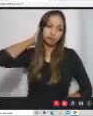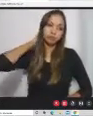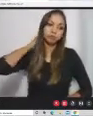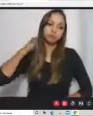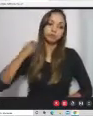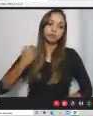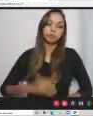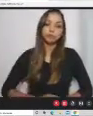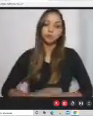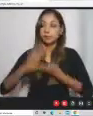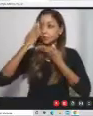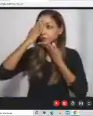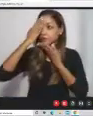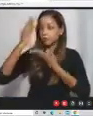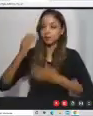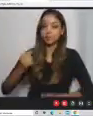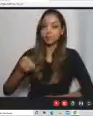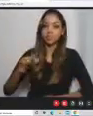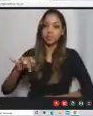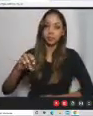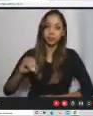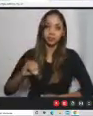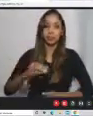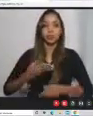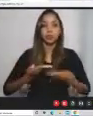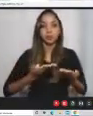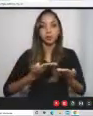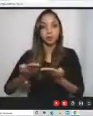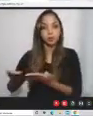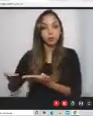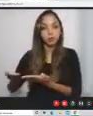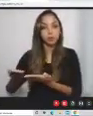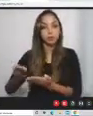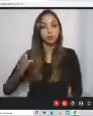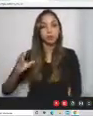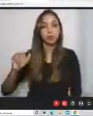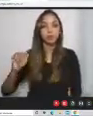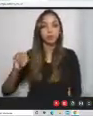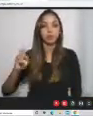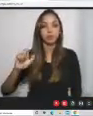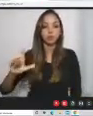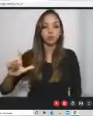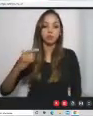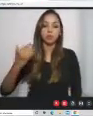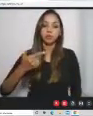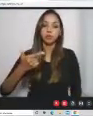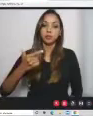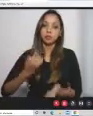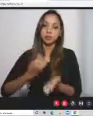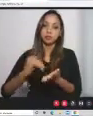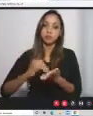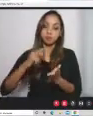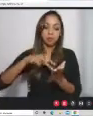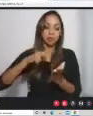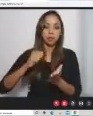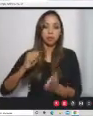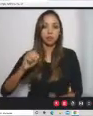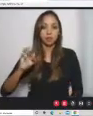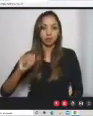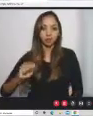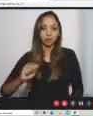Agradeço ao vereador Afrânio. Passa a palavra à vereadora, Carol Pires, segunda secretária, para a leitura da ata.